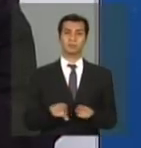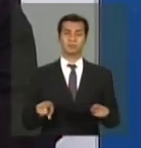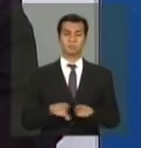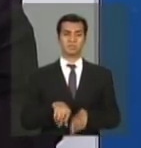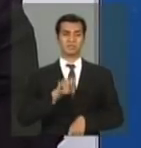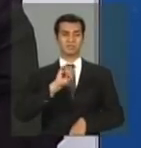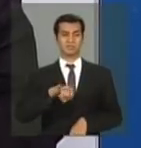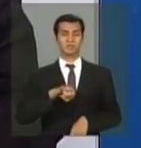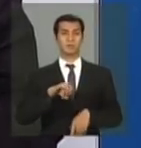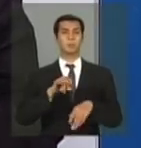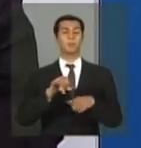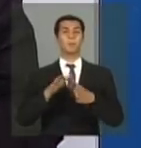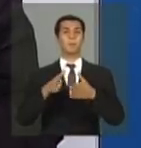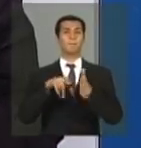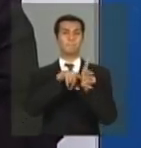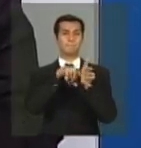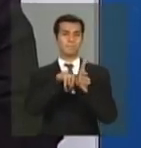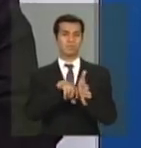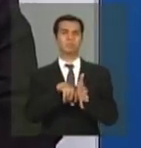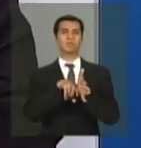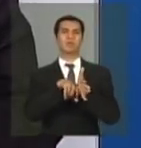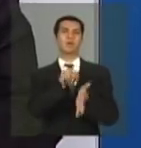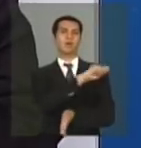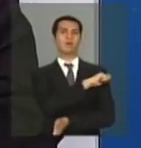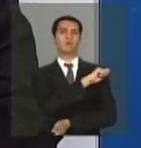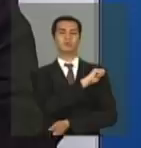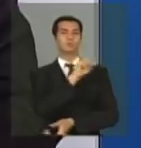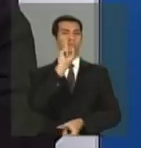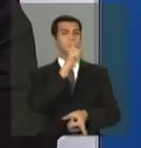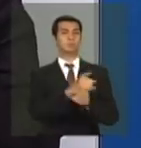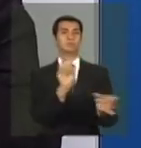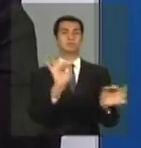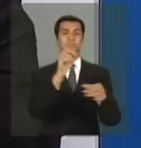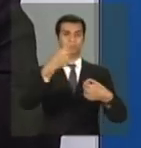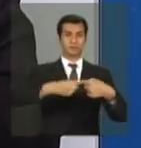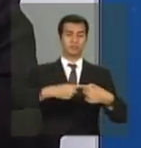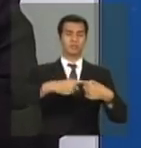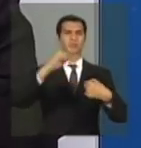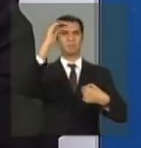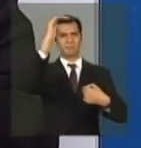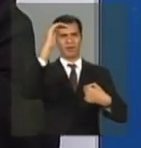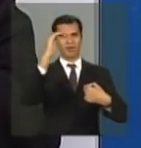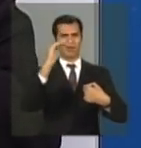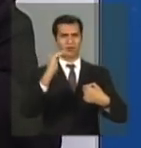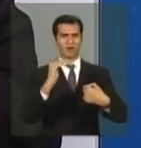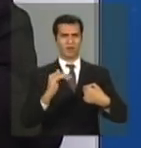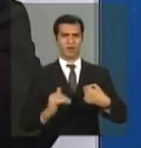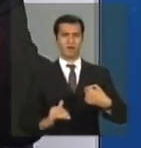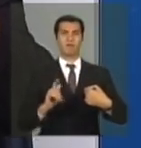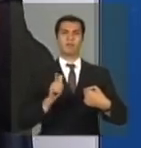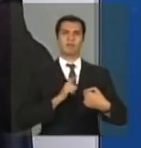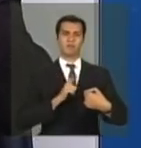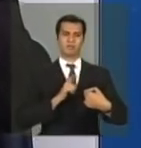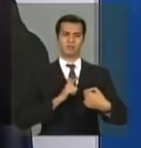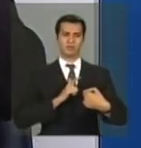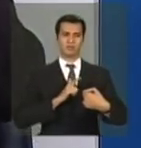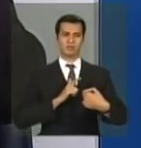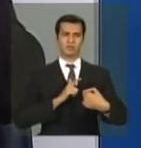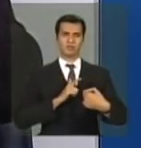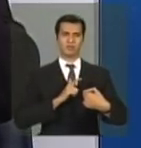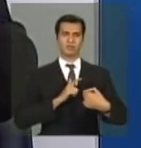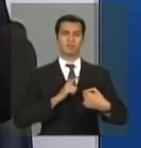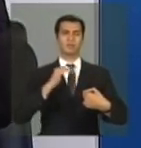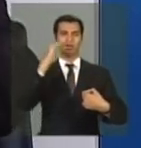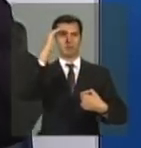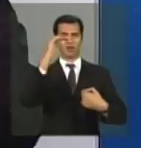uma relação de todos os alunos não relocalizados do município, nós vamos encontrar aqueles que estão, lógico, os